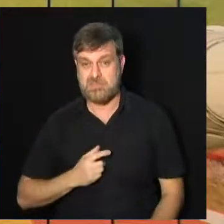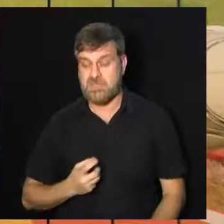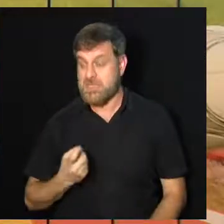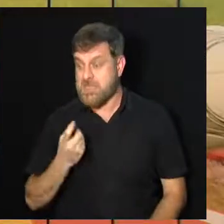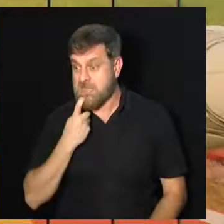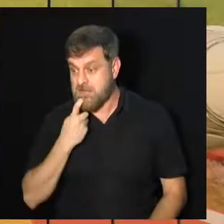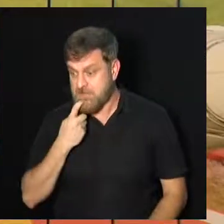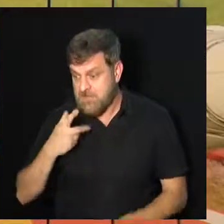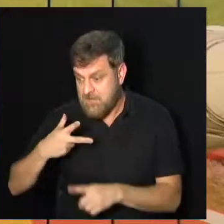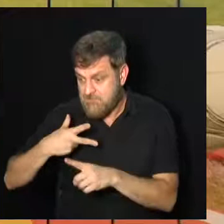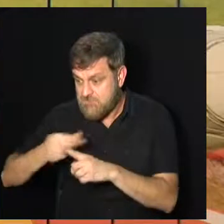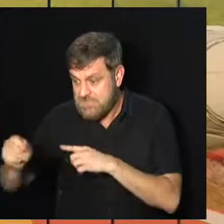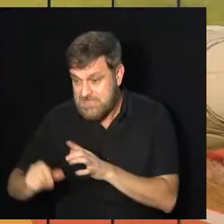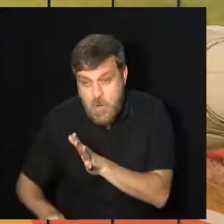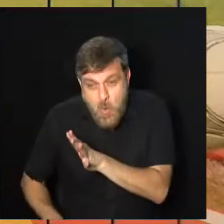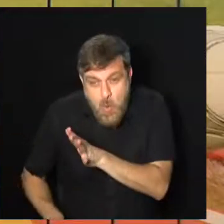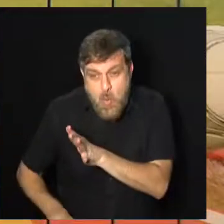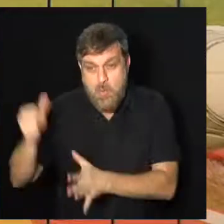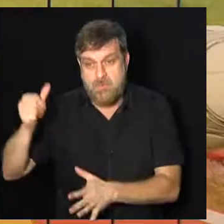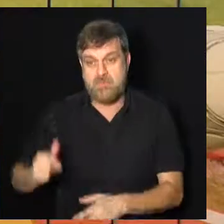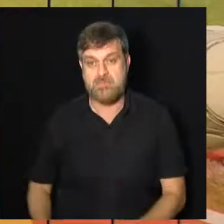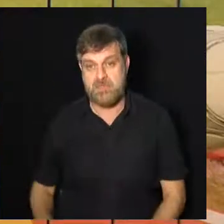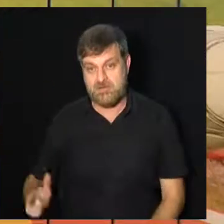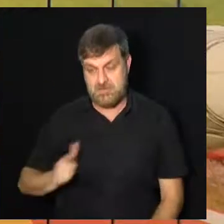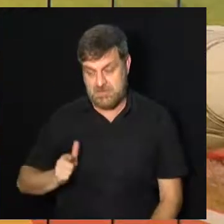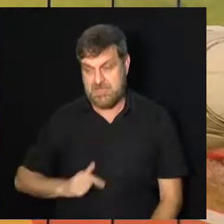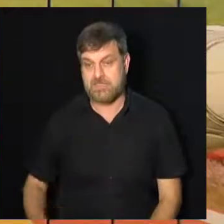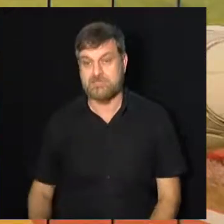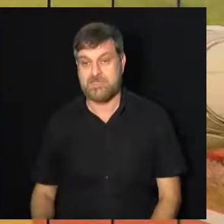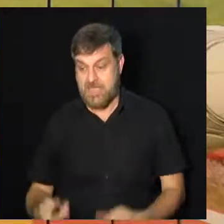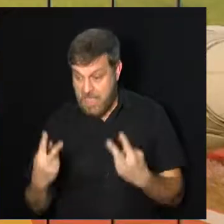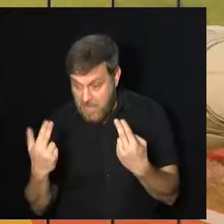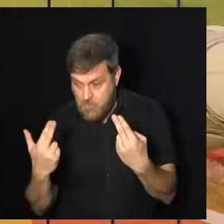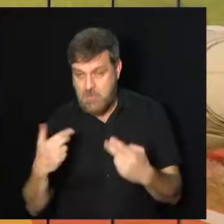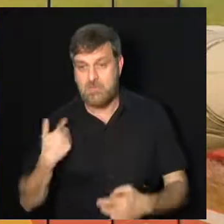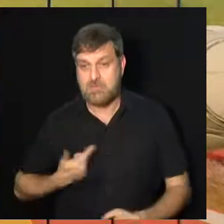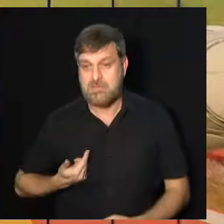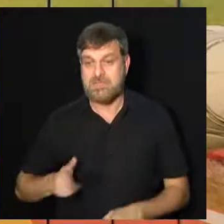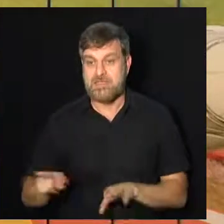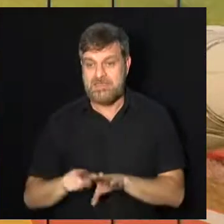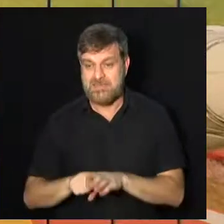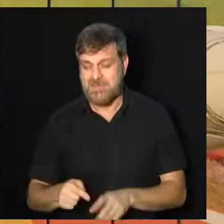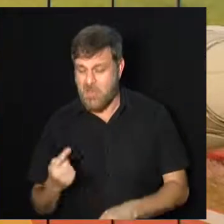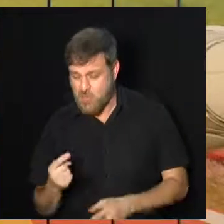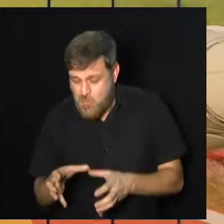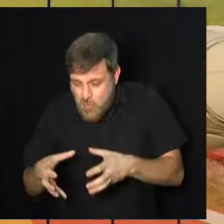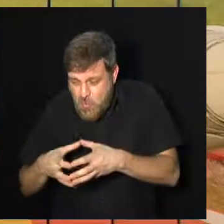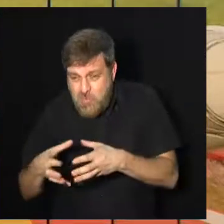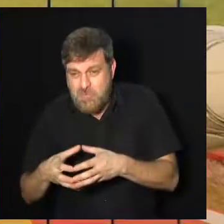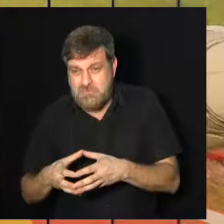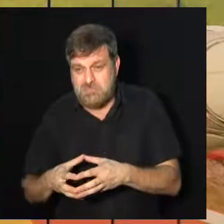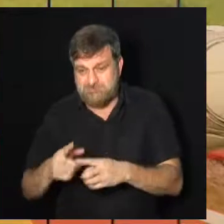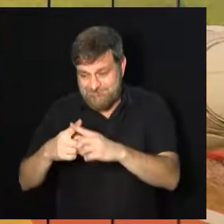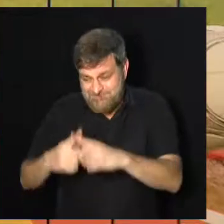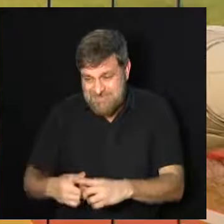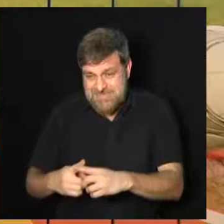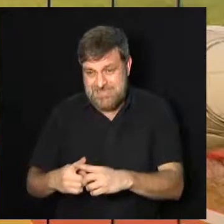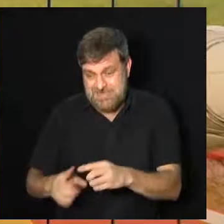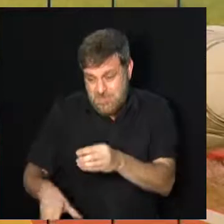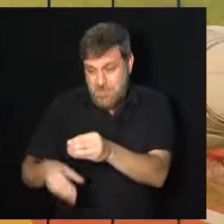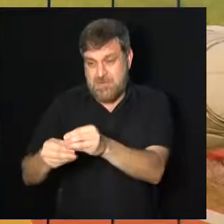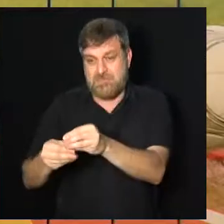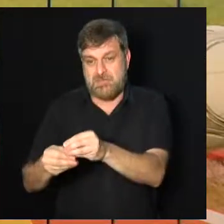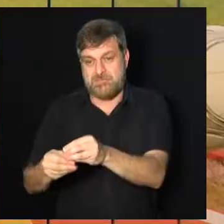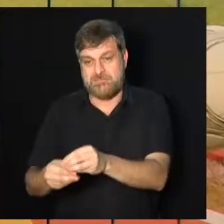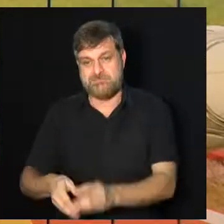campineiros venceram o primeiro jogo fora de casa pelo mesmo placar, nós tivemos o Golden 7, que é mais um 7. E